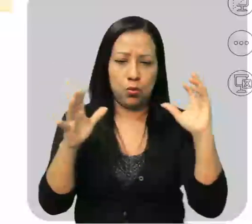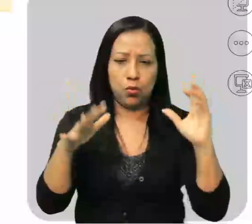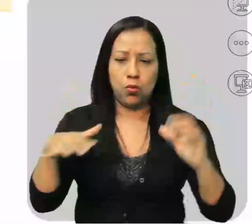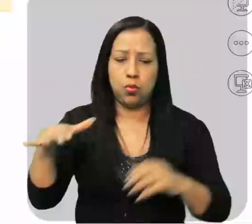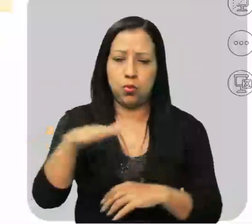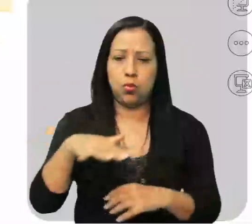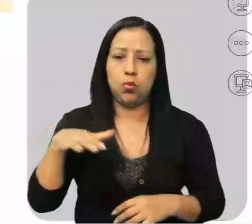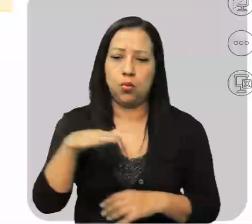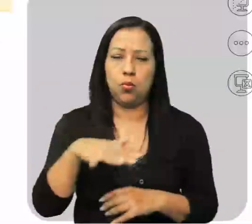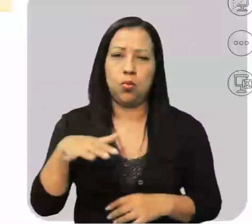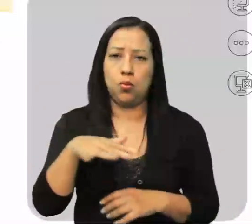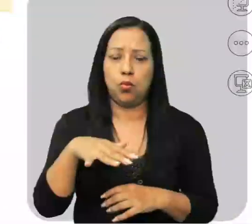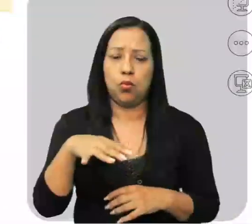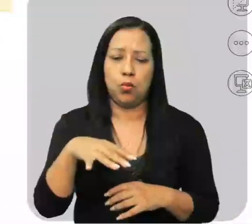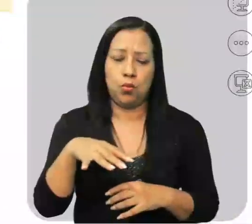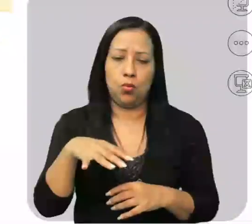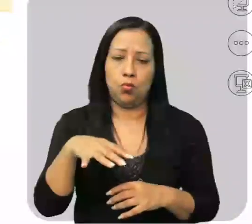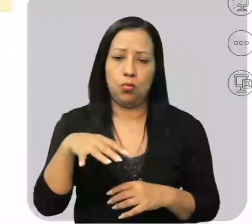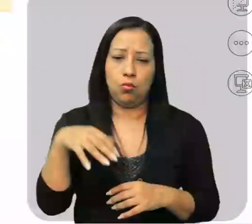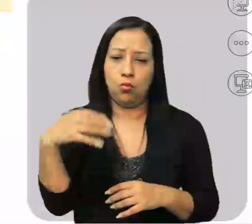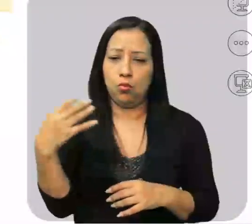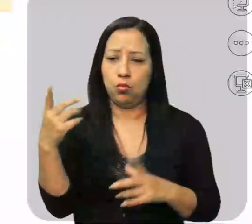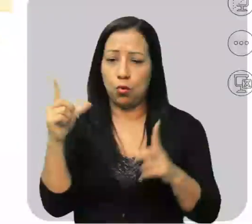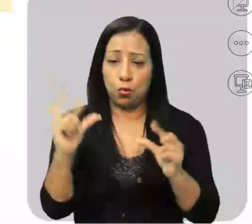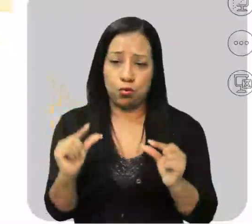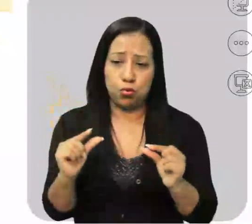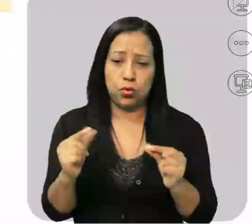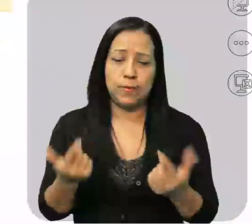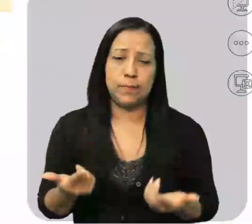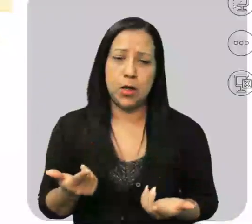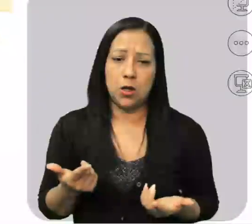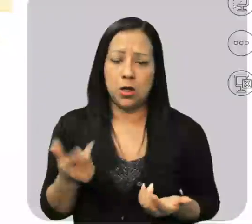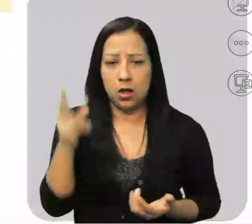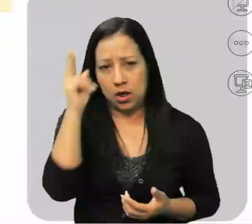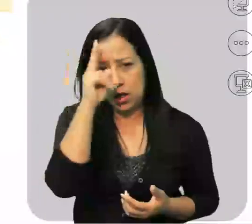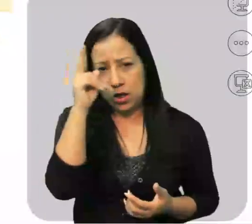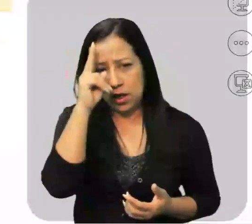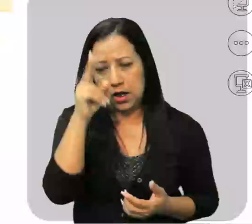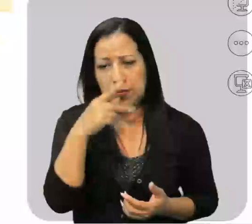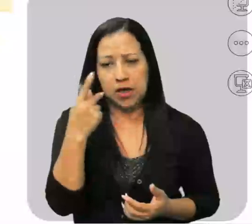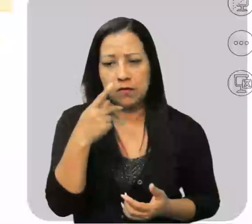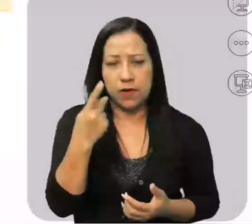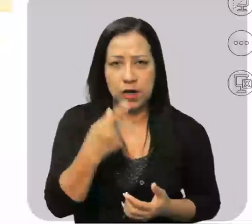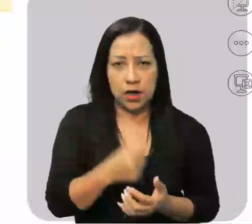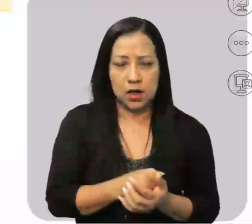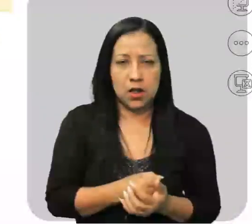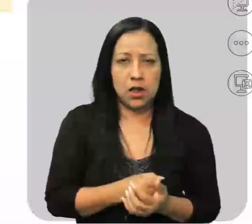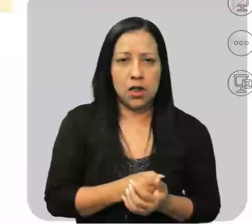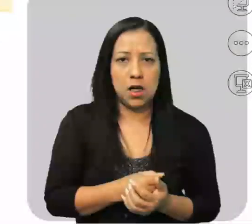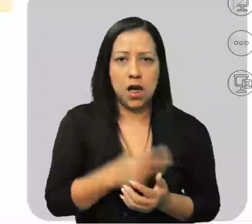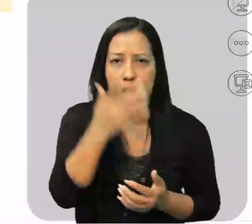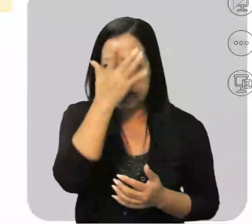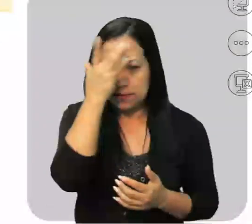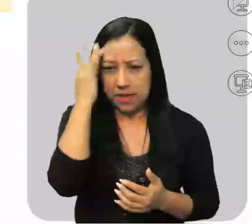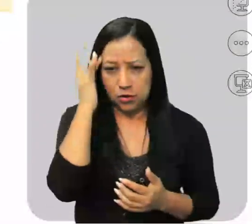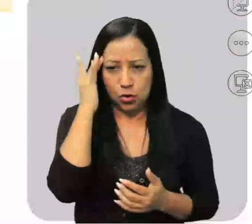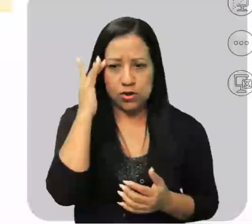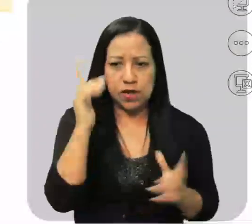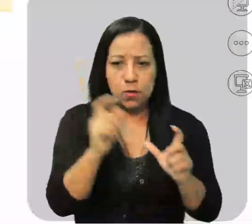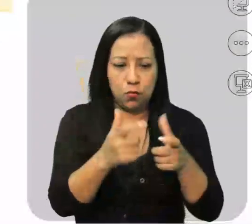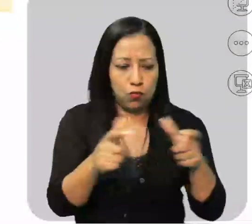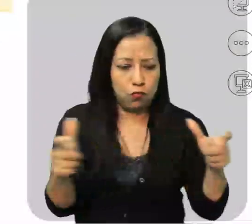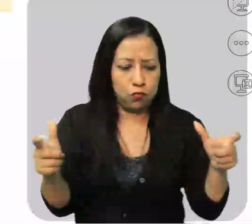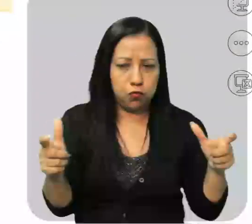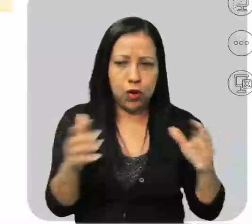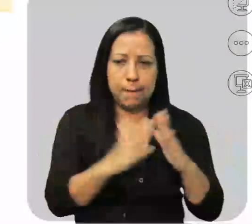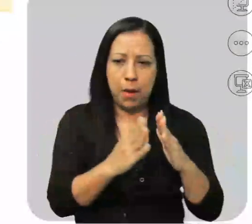a quantidade de áreas com remanescentes de vegetação. Lembra que eu falei,